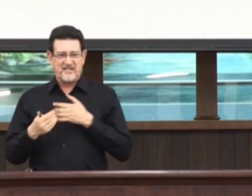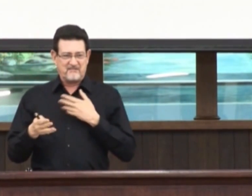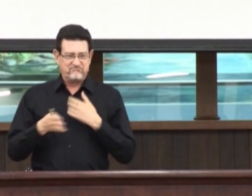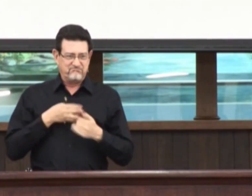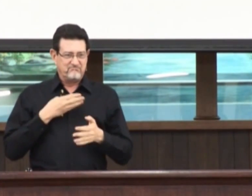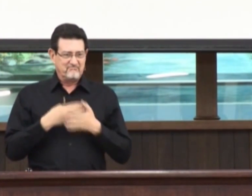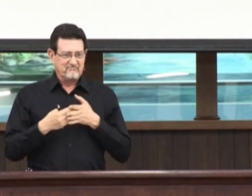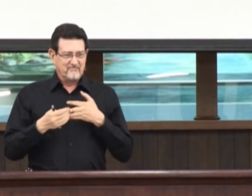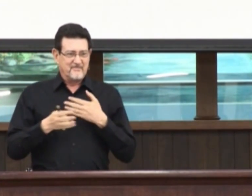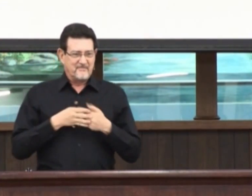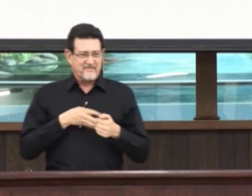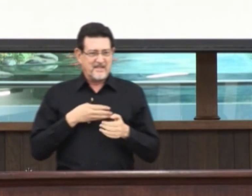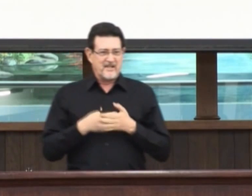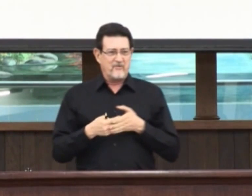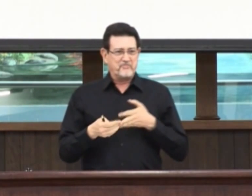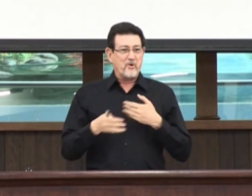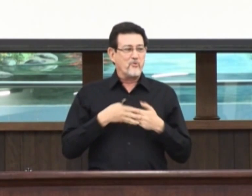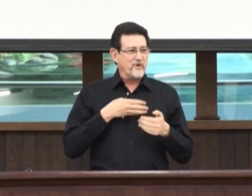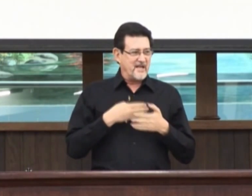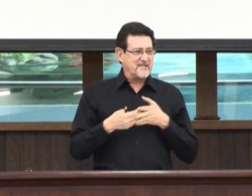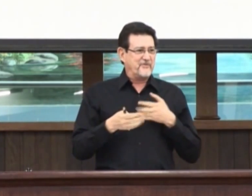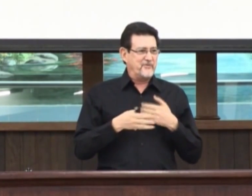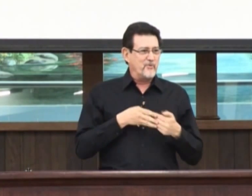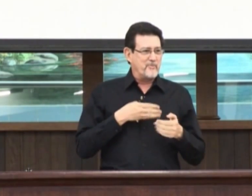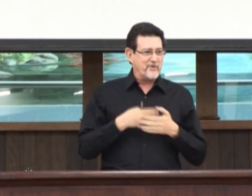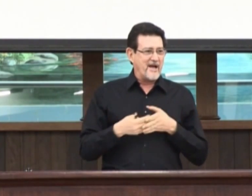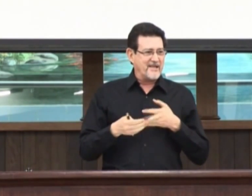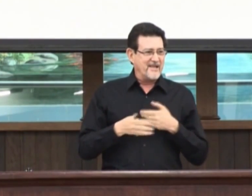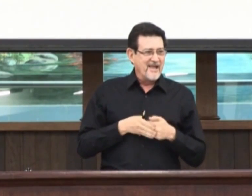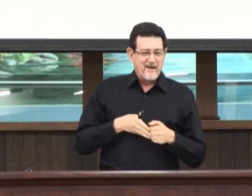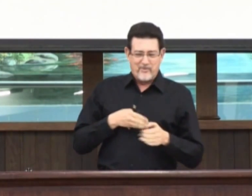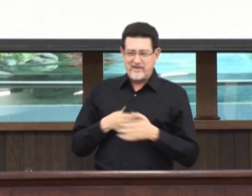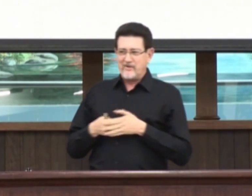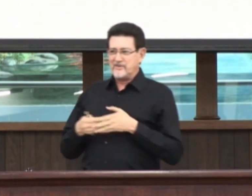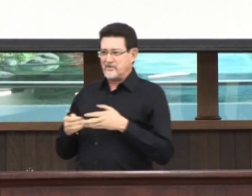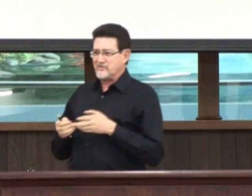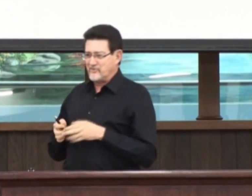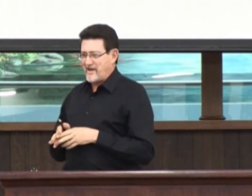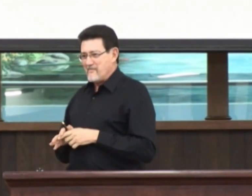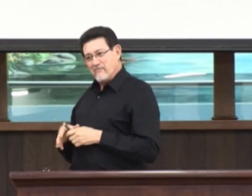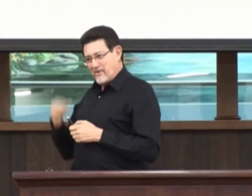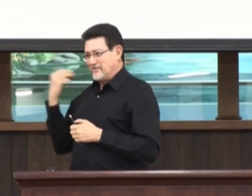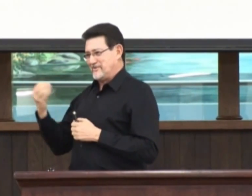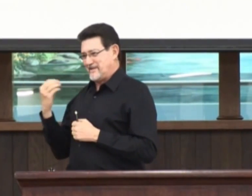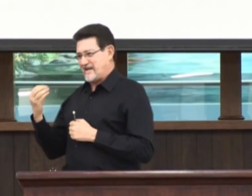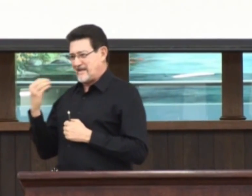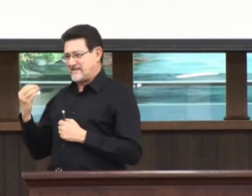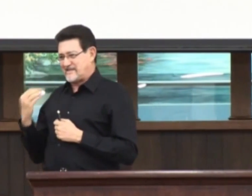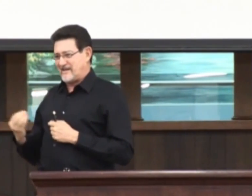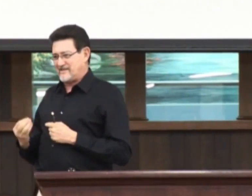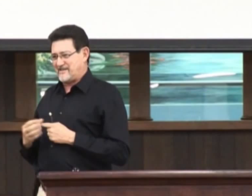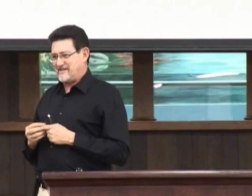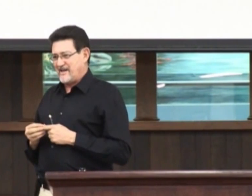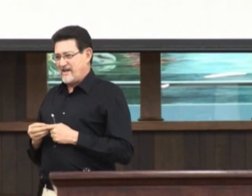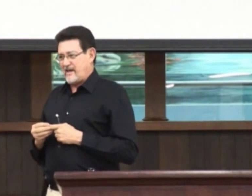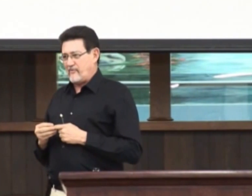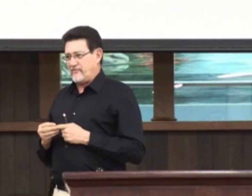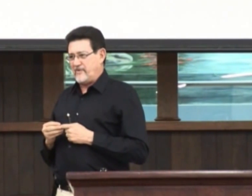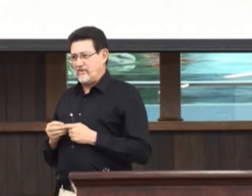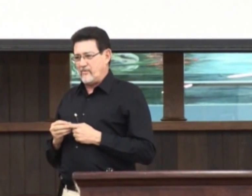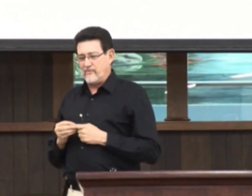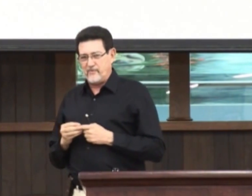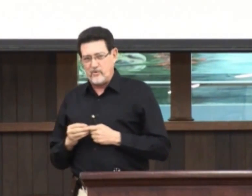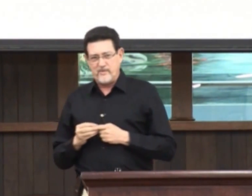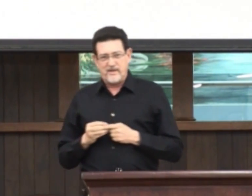da vida. Então procurem esse filme por aí, porque o Dersu era muito interessante. É